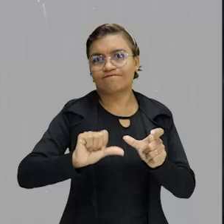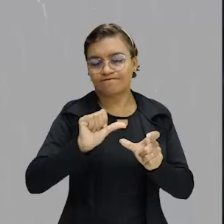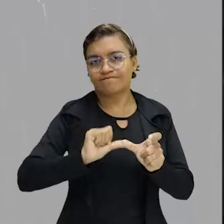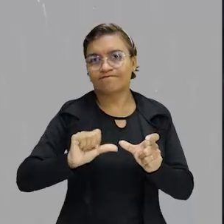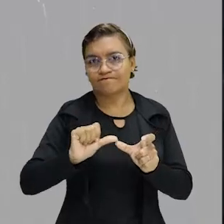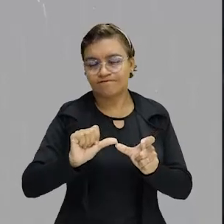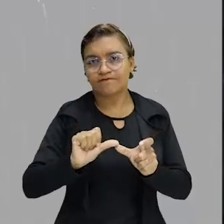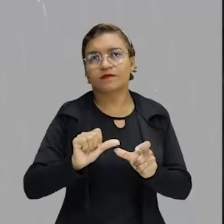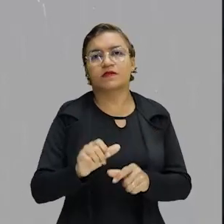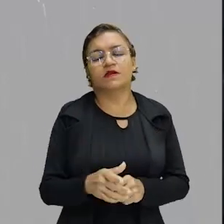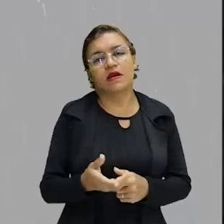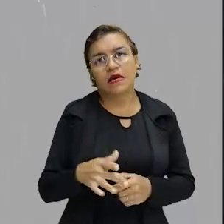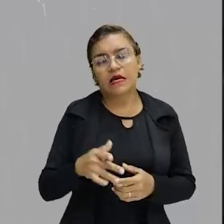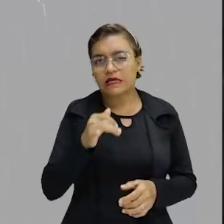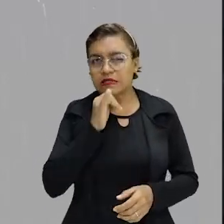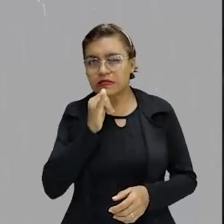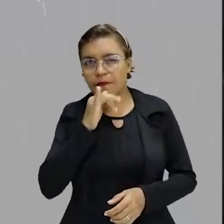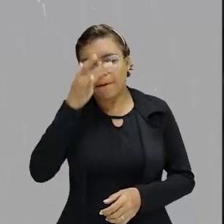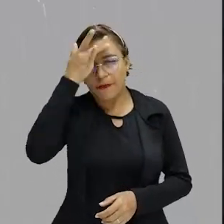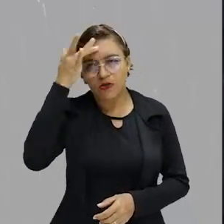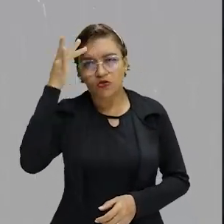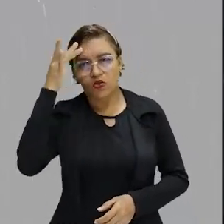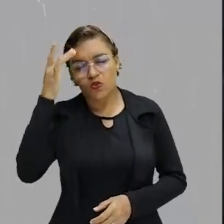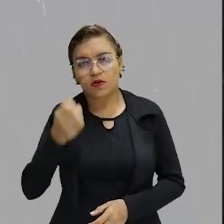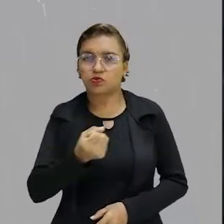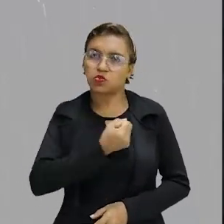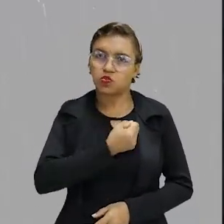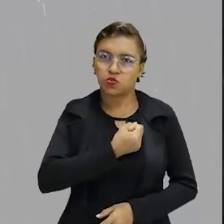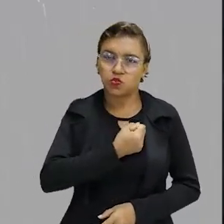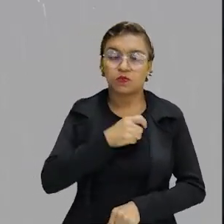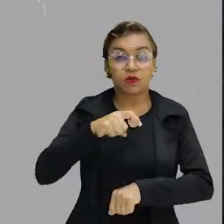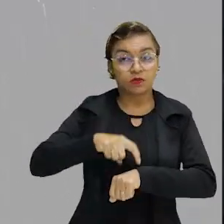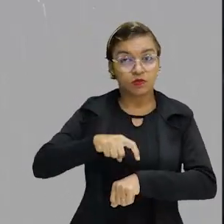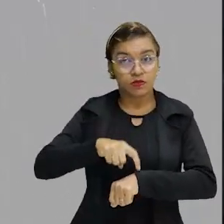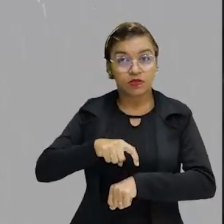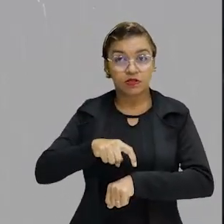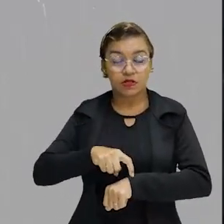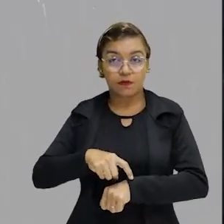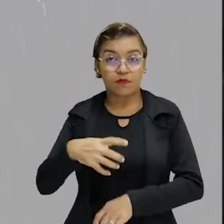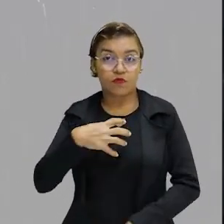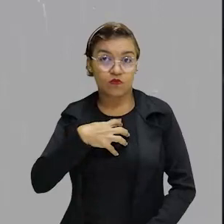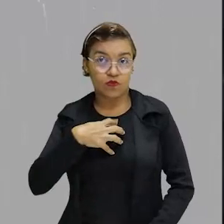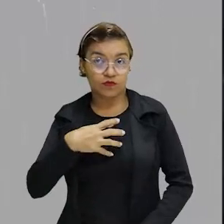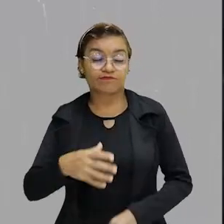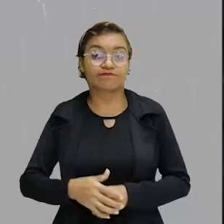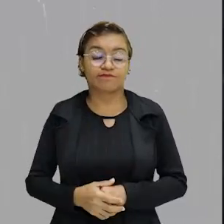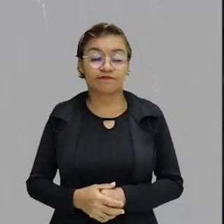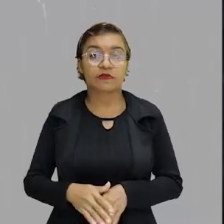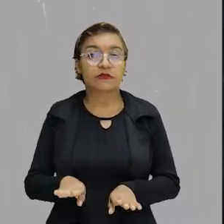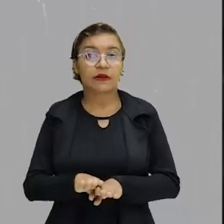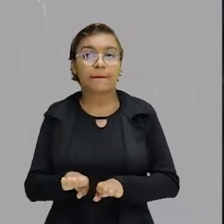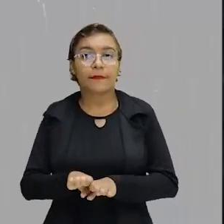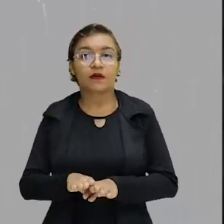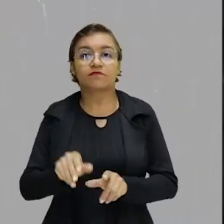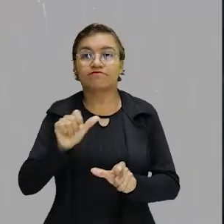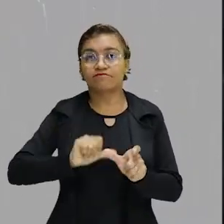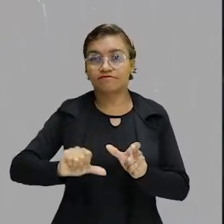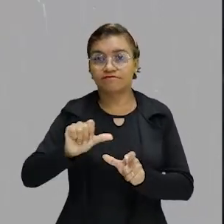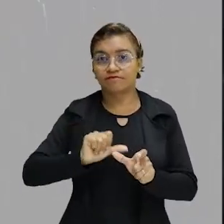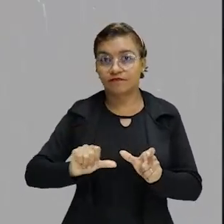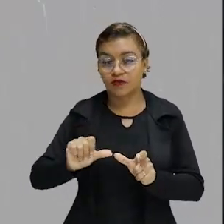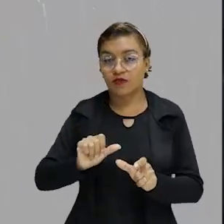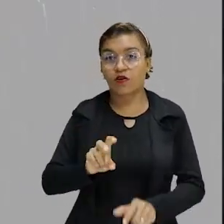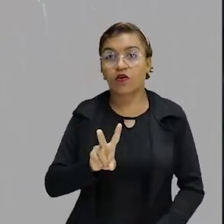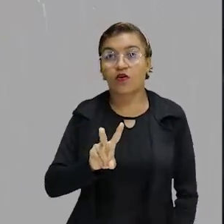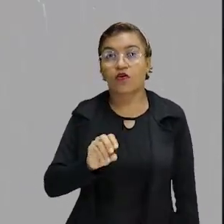Ele se flexiona em pessoa, em número, em tempo, em modo, e também se flexiona ainda em